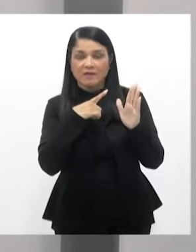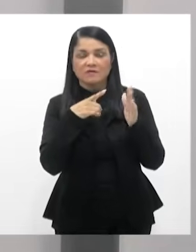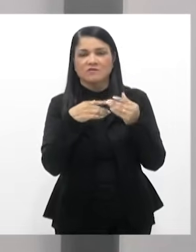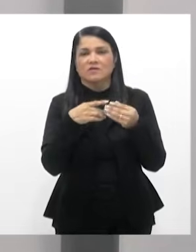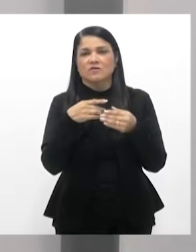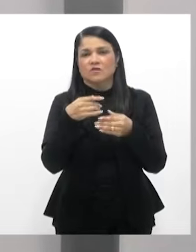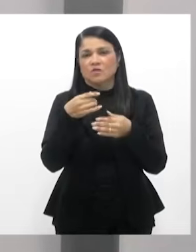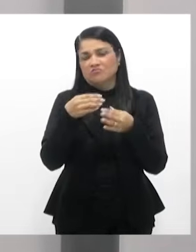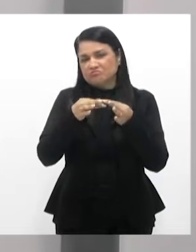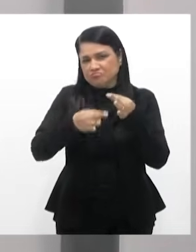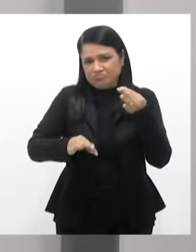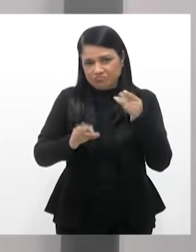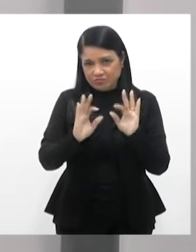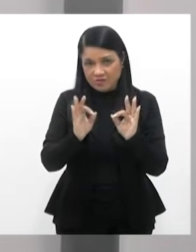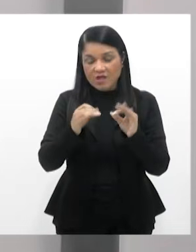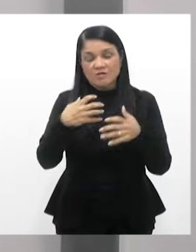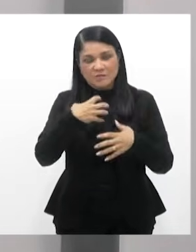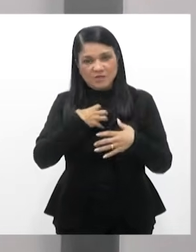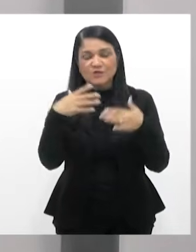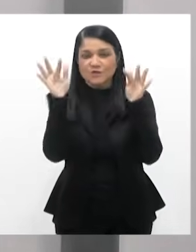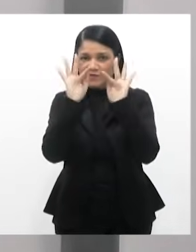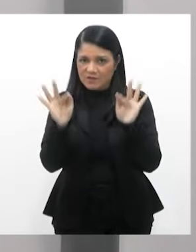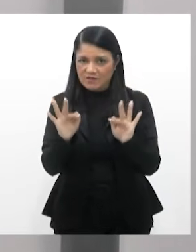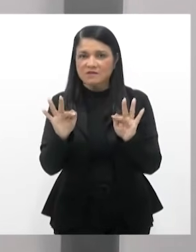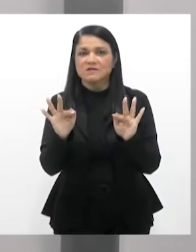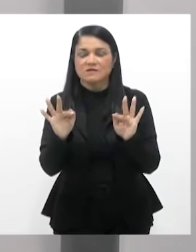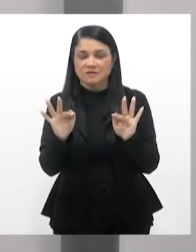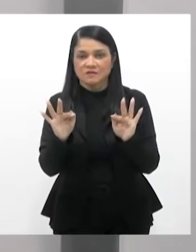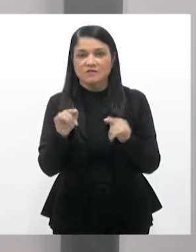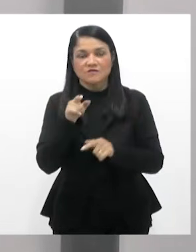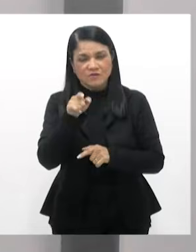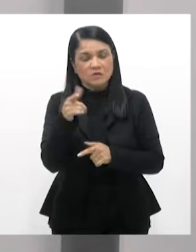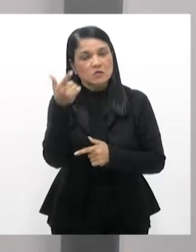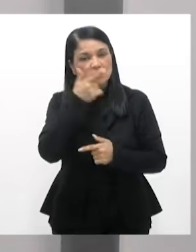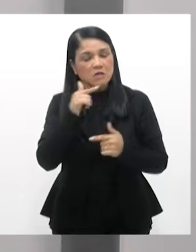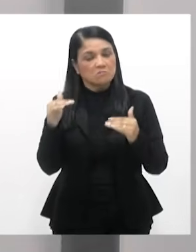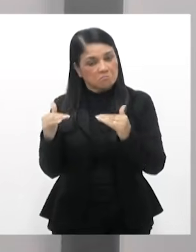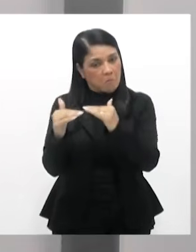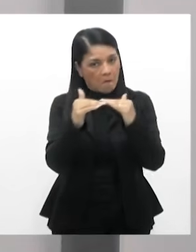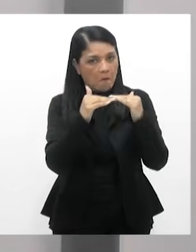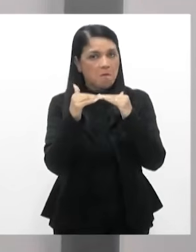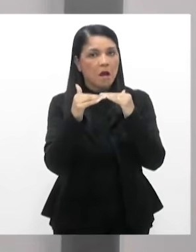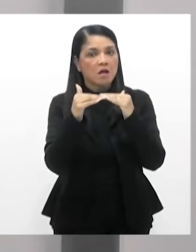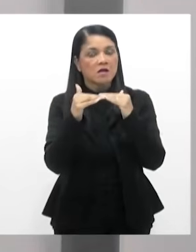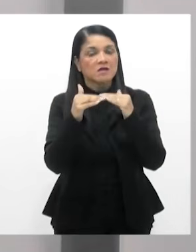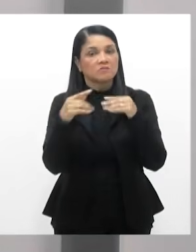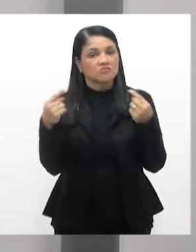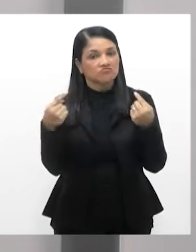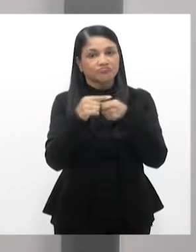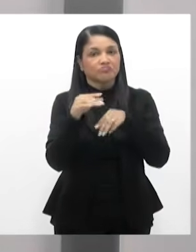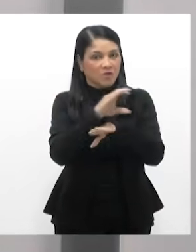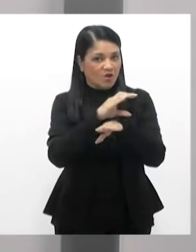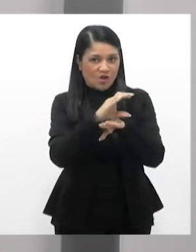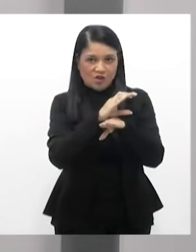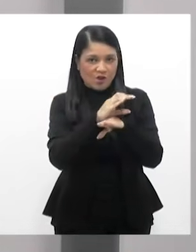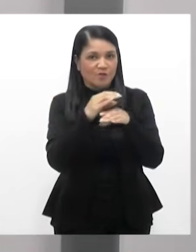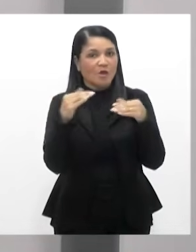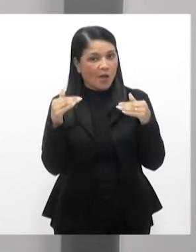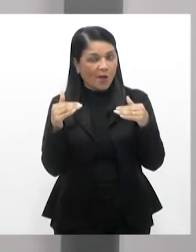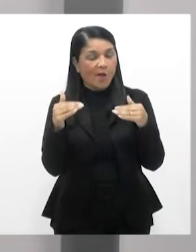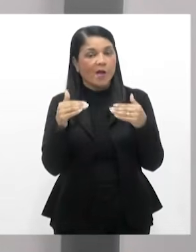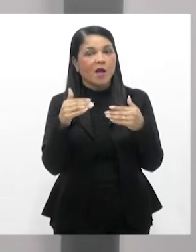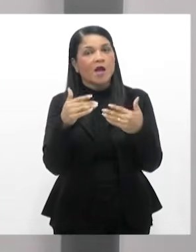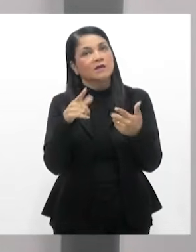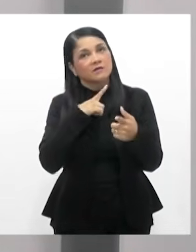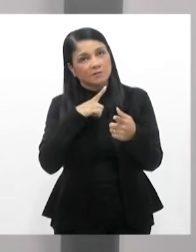estender, fico feliz já de Vossa Excelência chegar a um consenso comigo que não é inconstitucional, mas contraria eventualmente